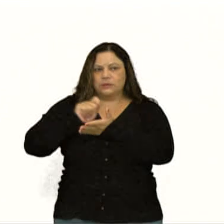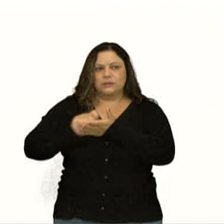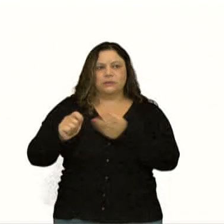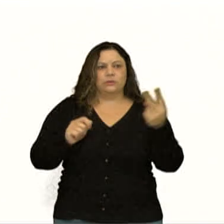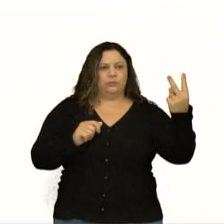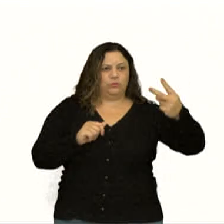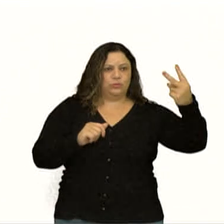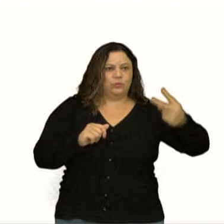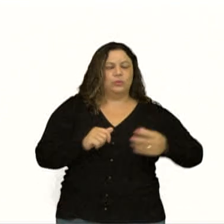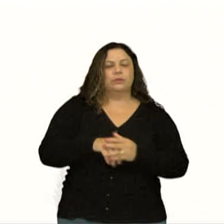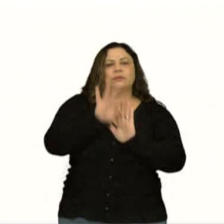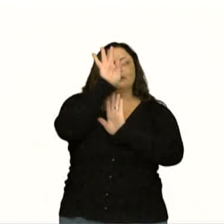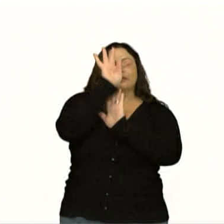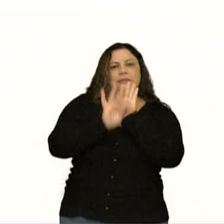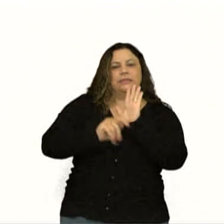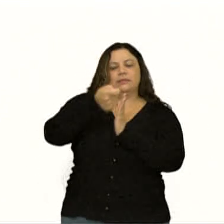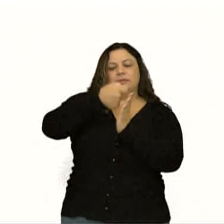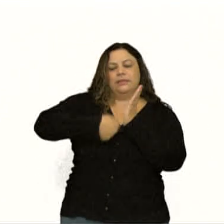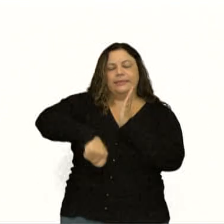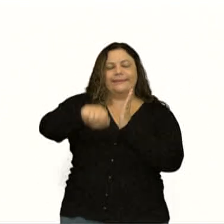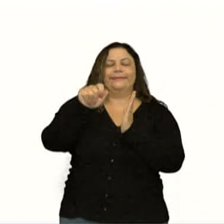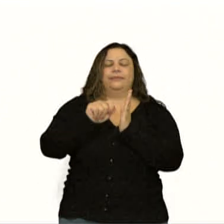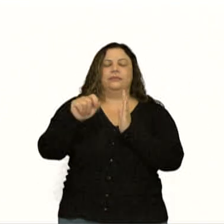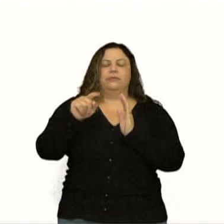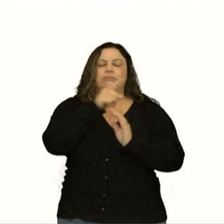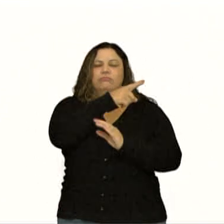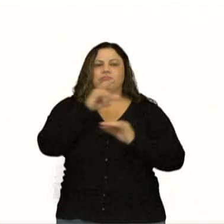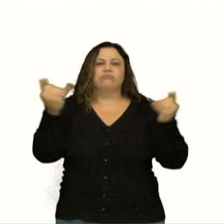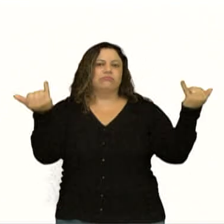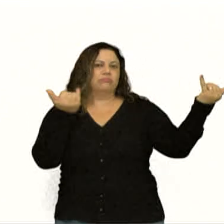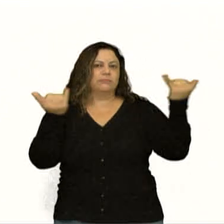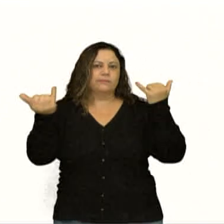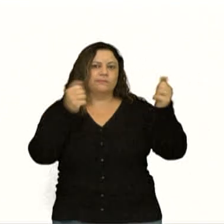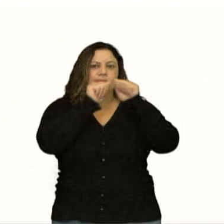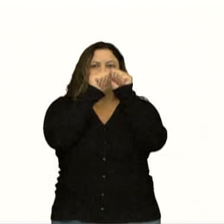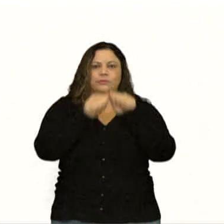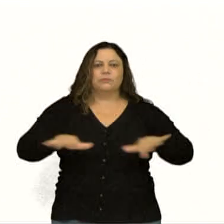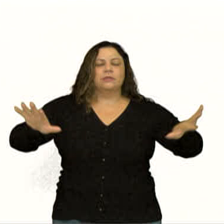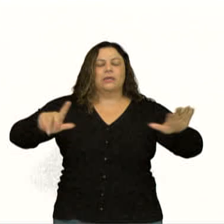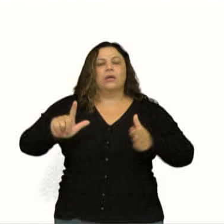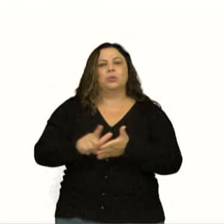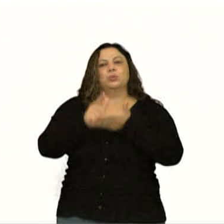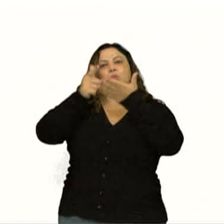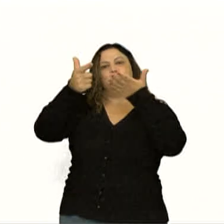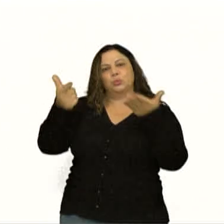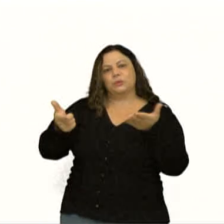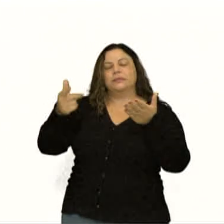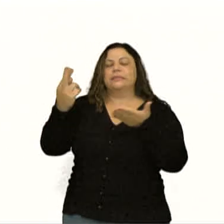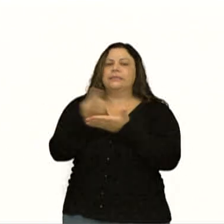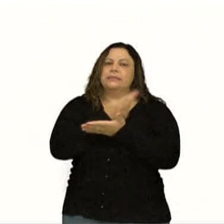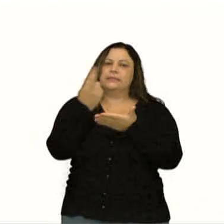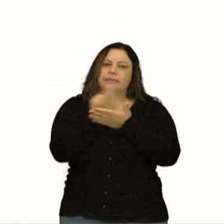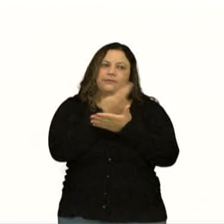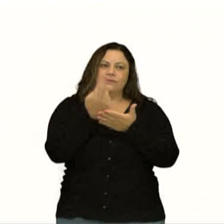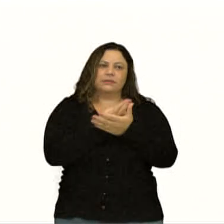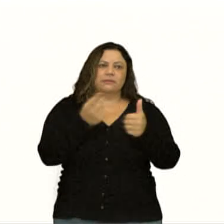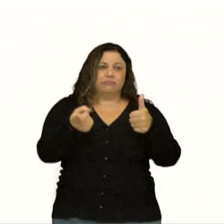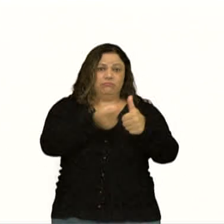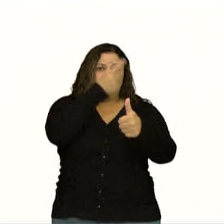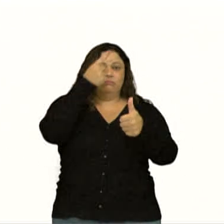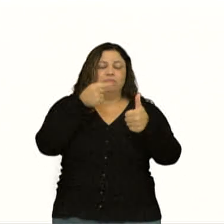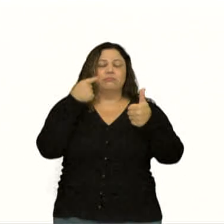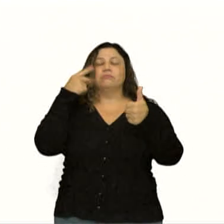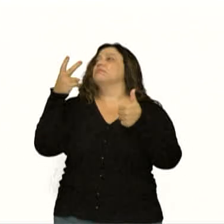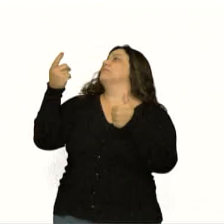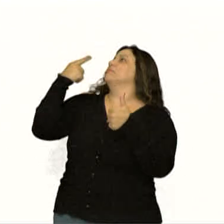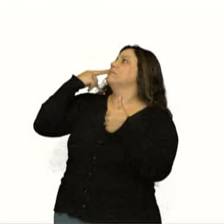2. Texto geralmente assinado de caráter não informativo publicado em jornais e revistas. No caso que está falando, é o primeiro, né? É